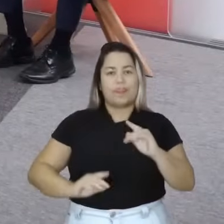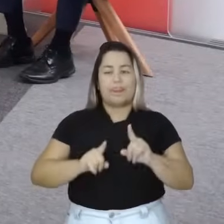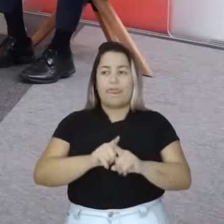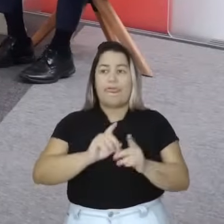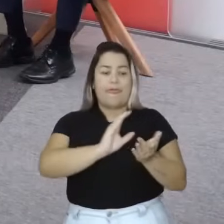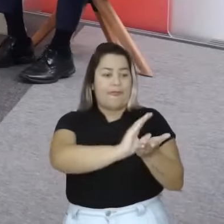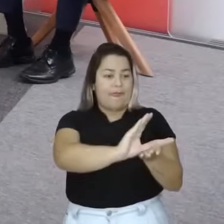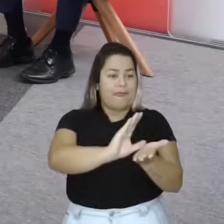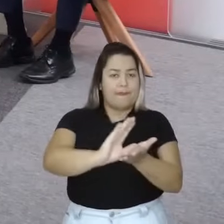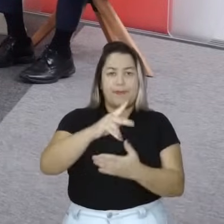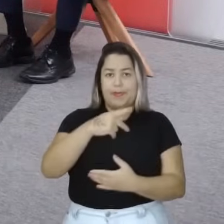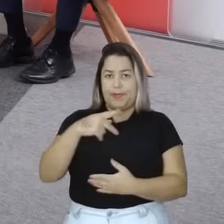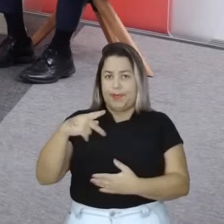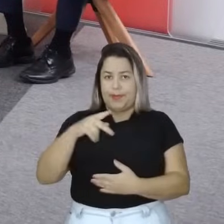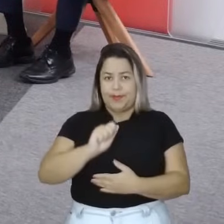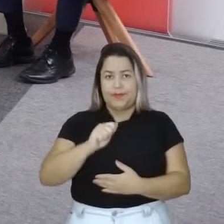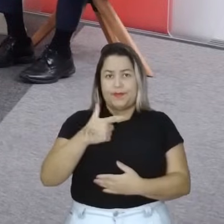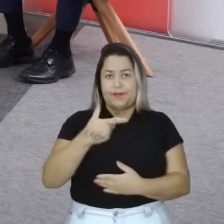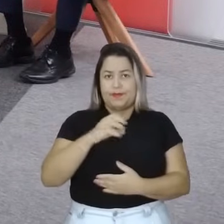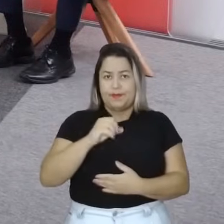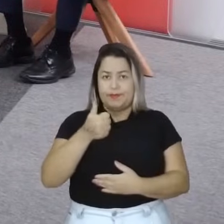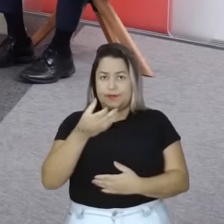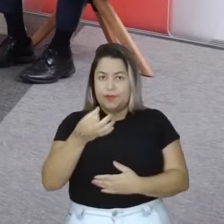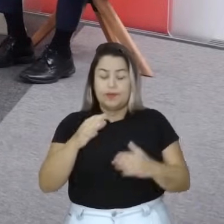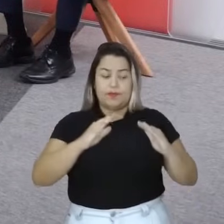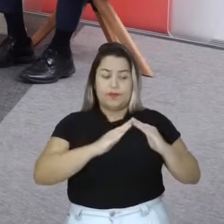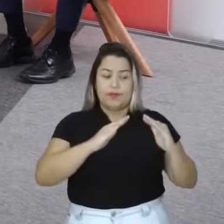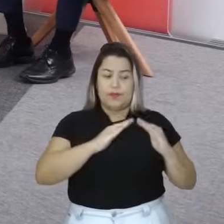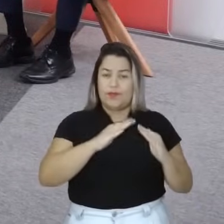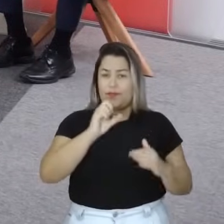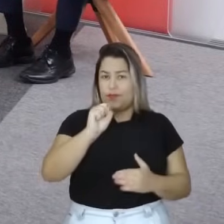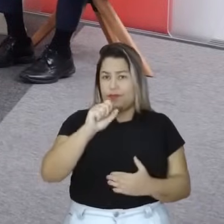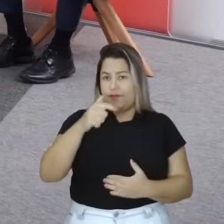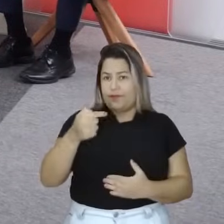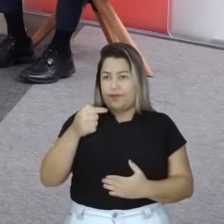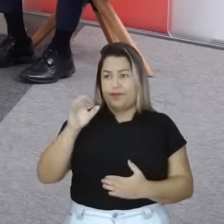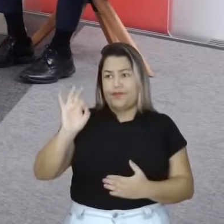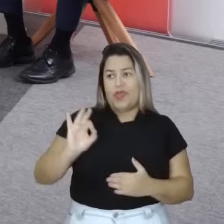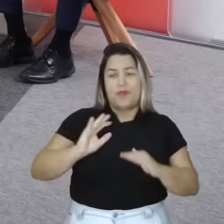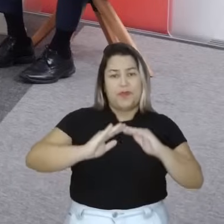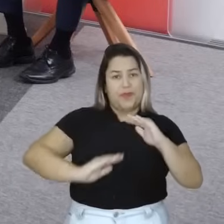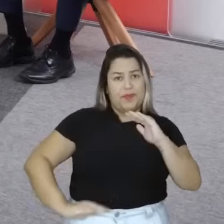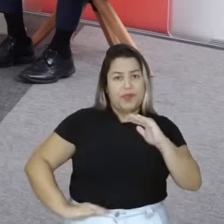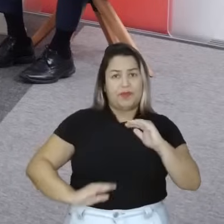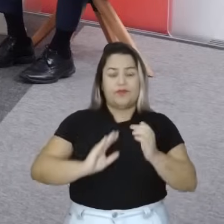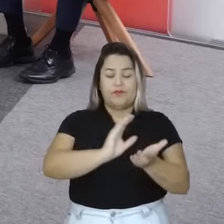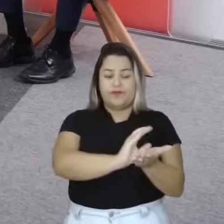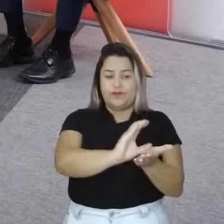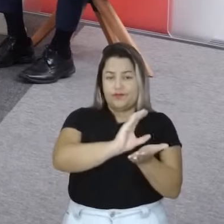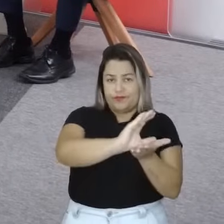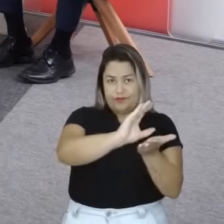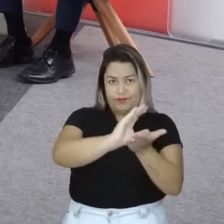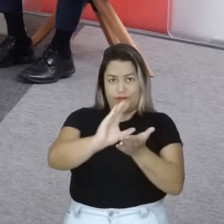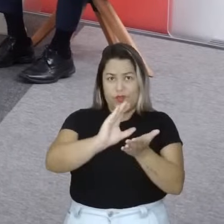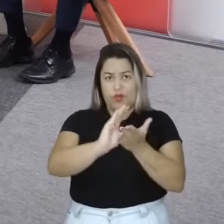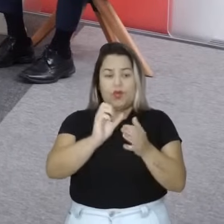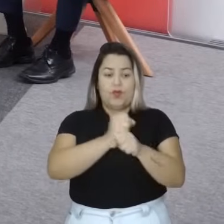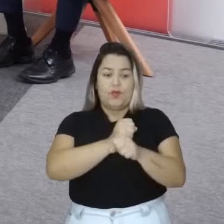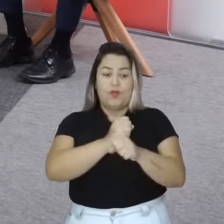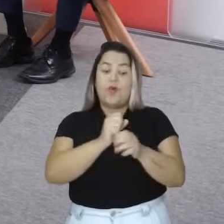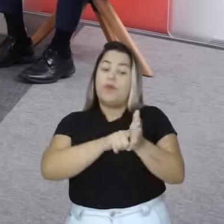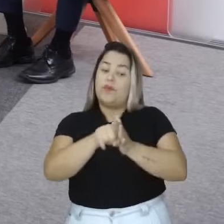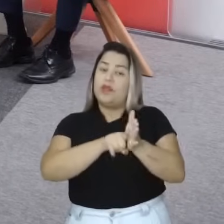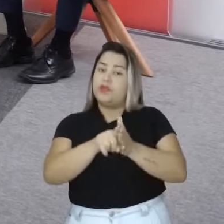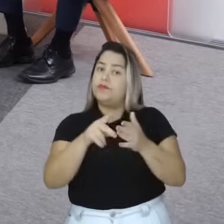ao PPA de 2016, moradia 87% a menos de recursos. O plano plurianual elaborado pelo